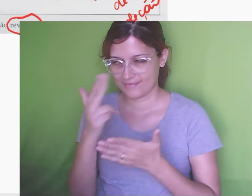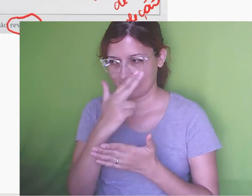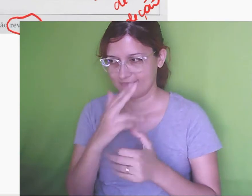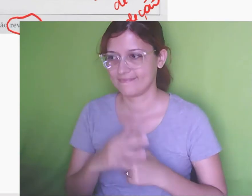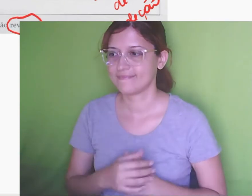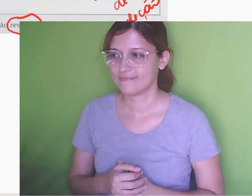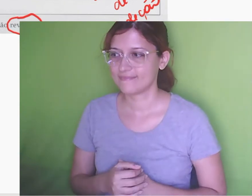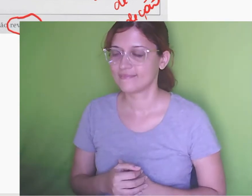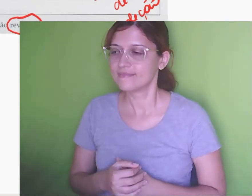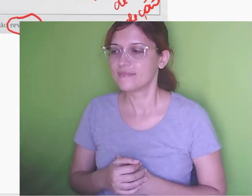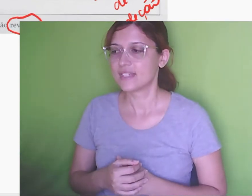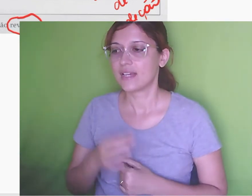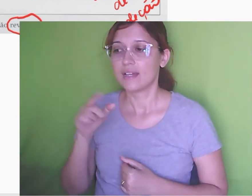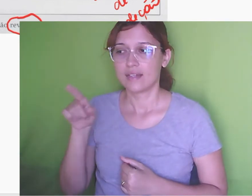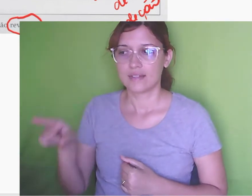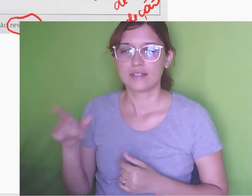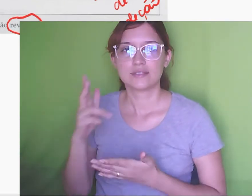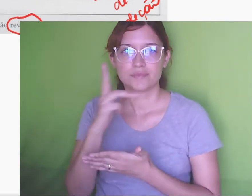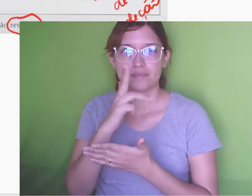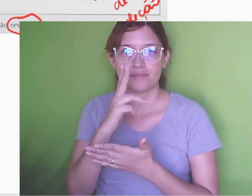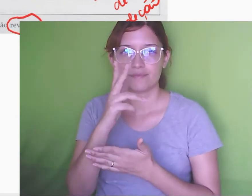Veja aí na imagem.